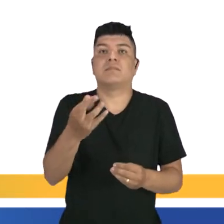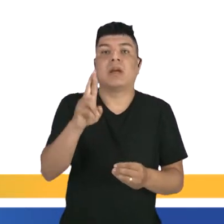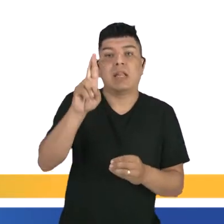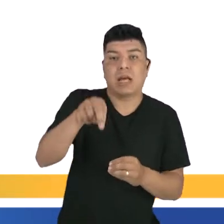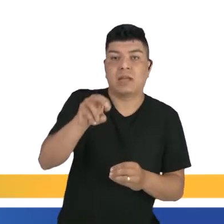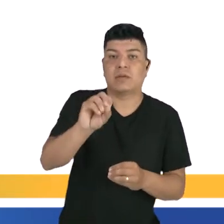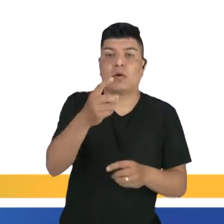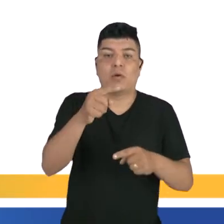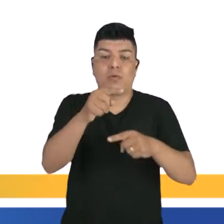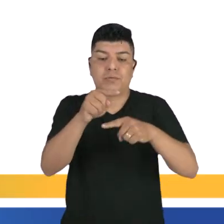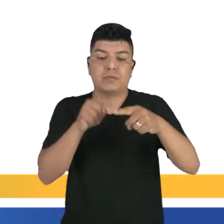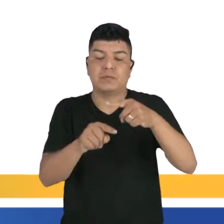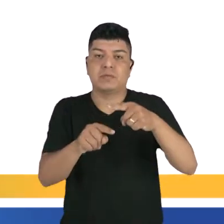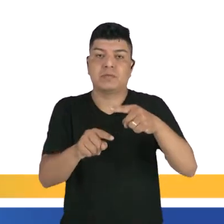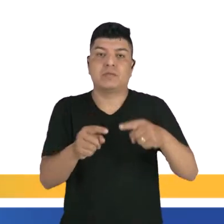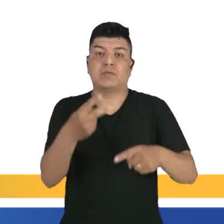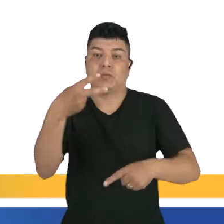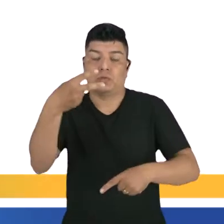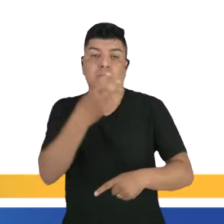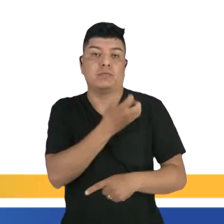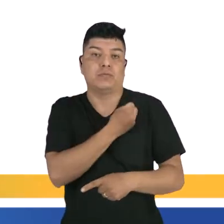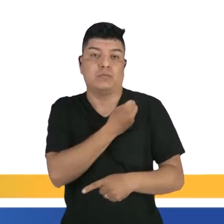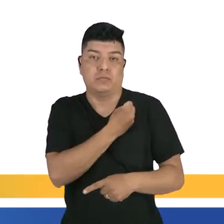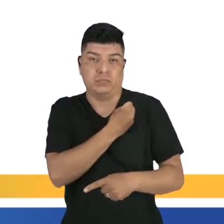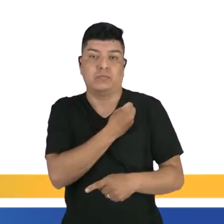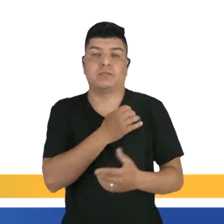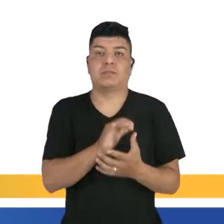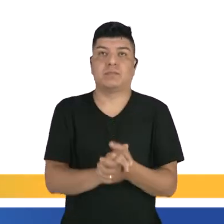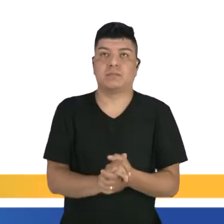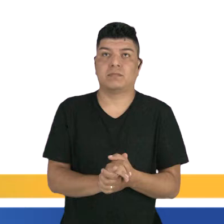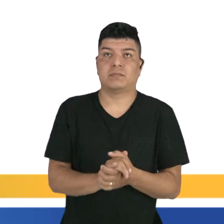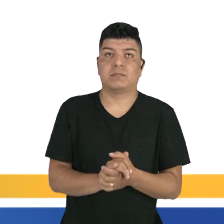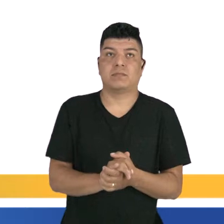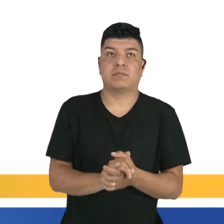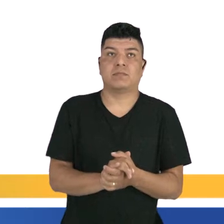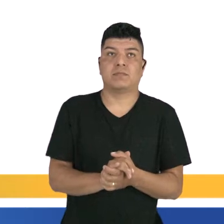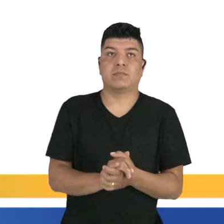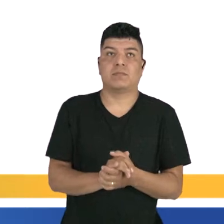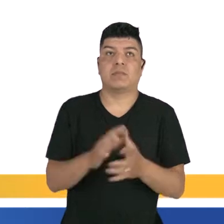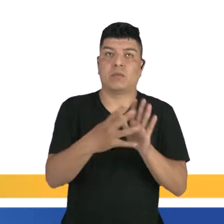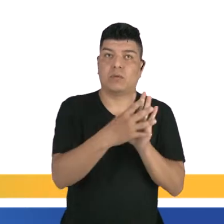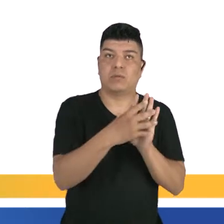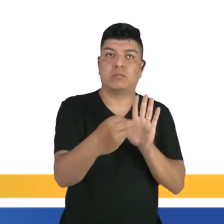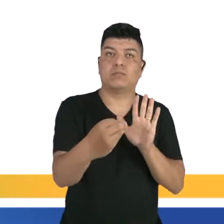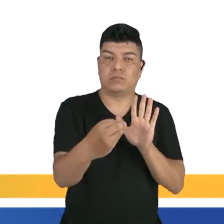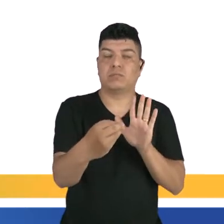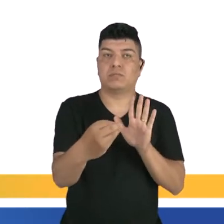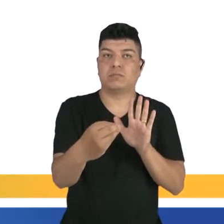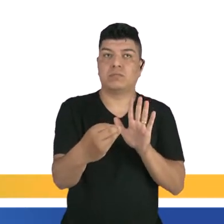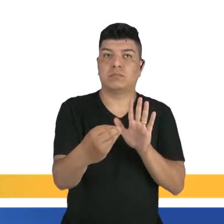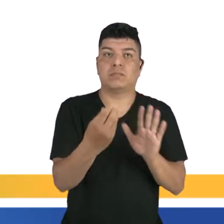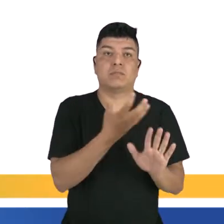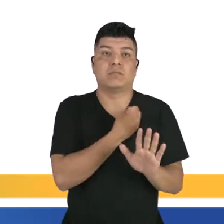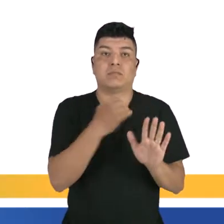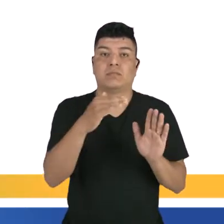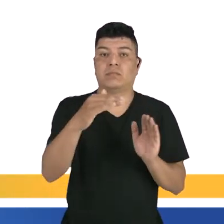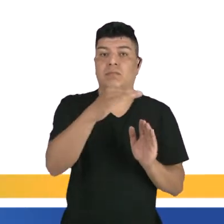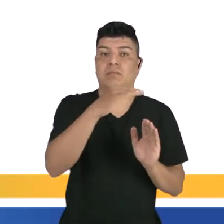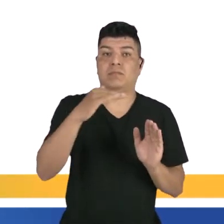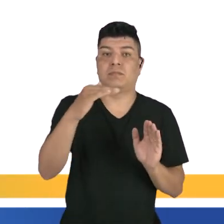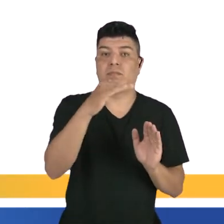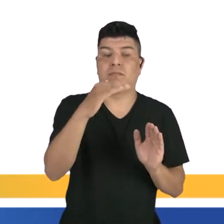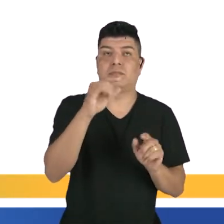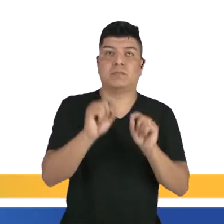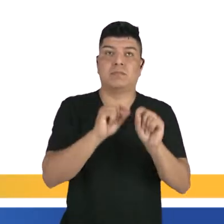ou divisão de dois números inteiros. O traço representa o símbolo da divisão. O número que fica acima desse